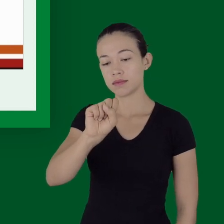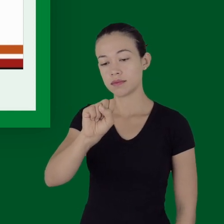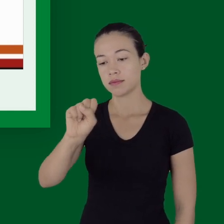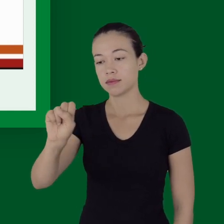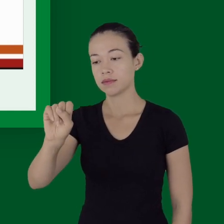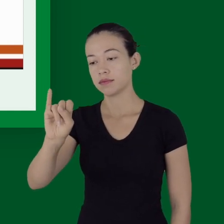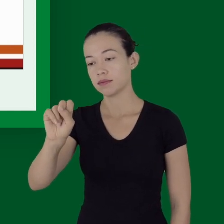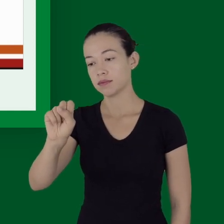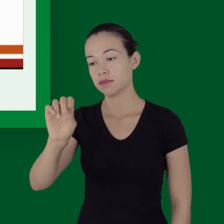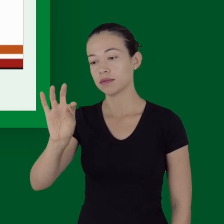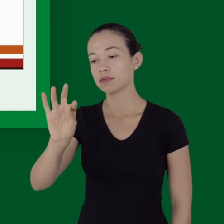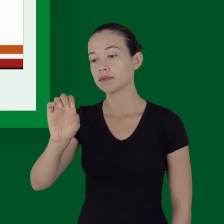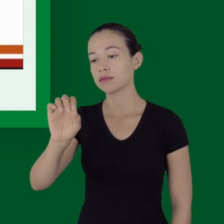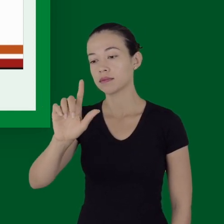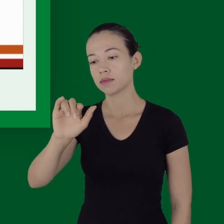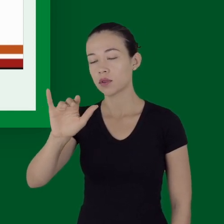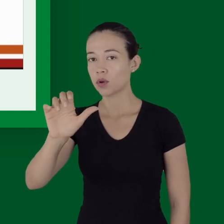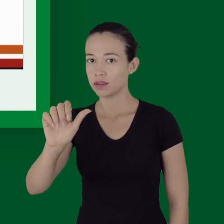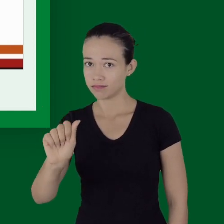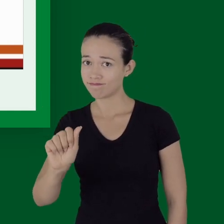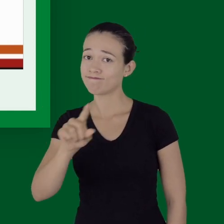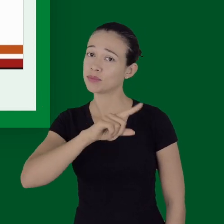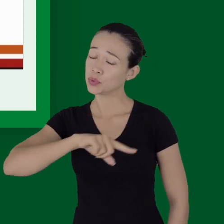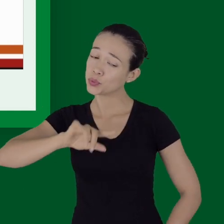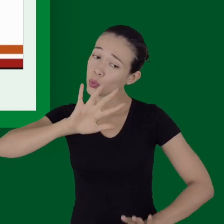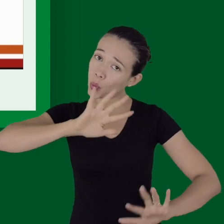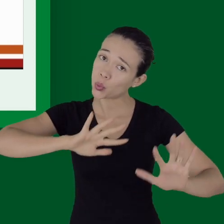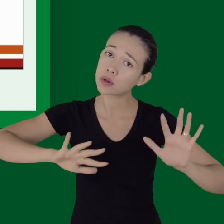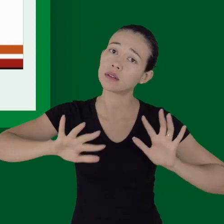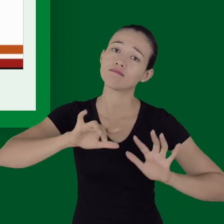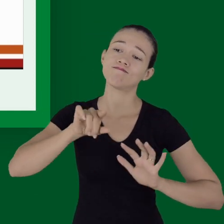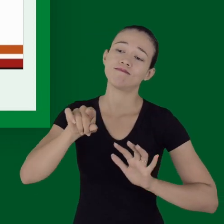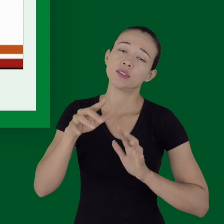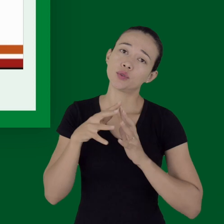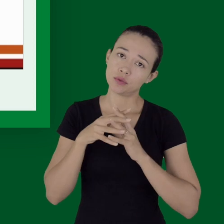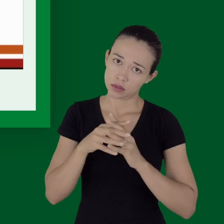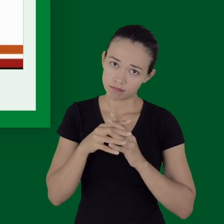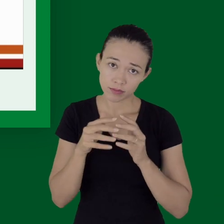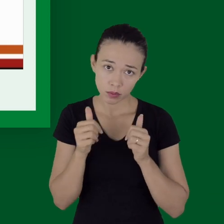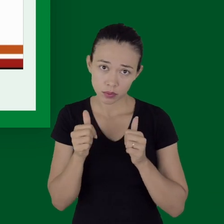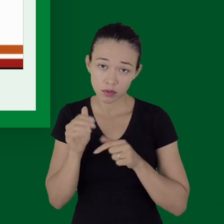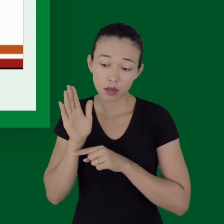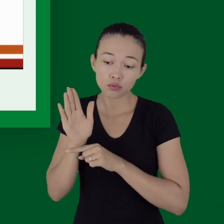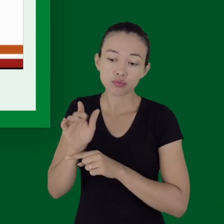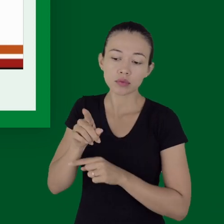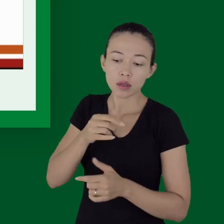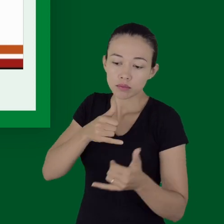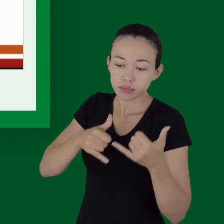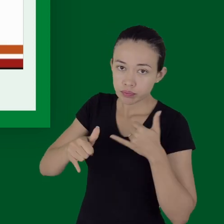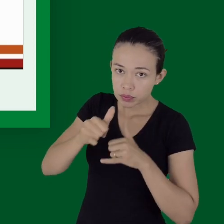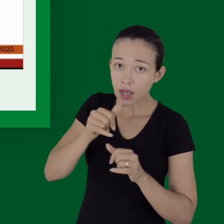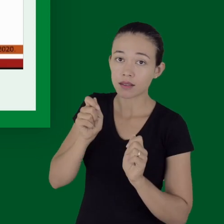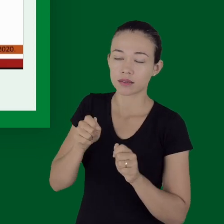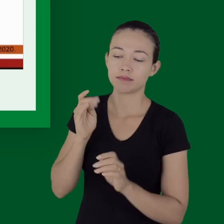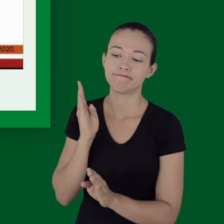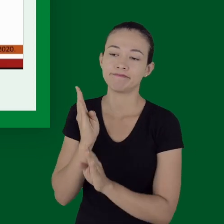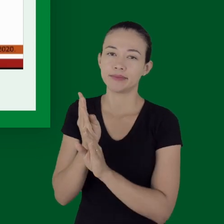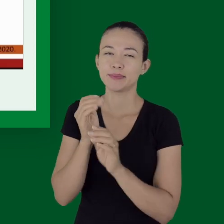fina. Então é sempre importante a gente aumentar os ganhos, né, para poder avaliar direitinho.